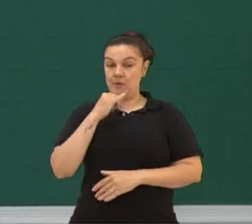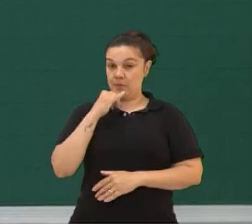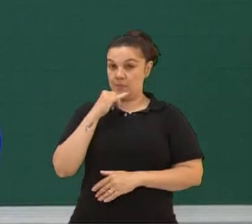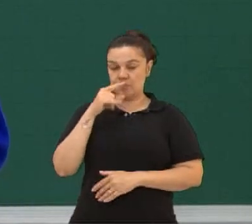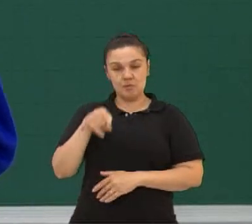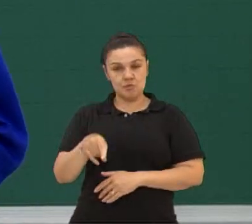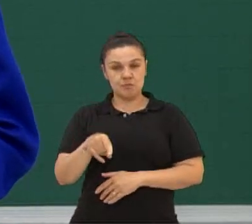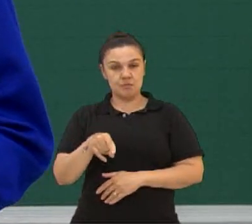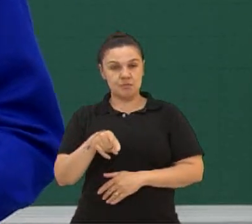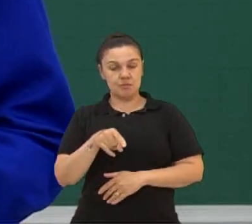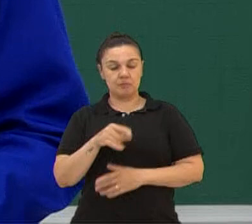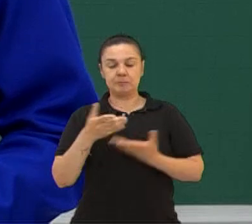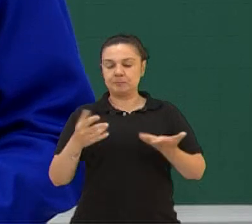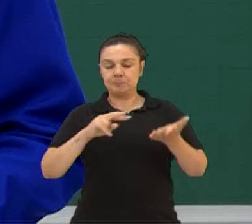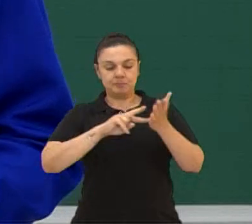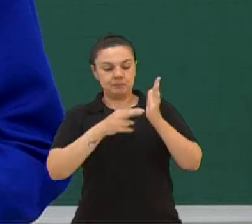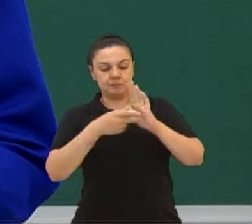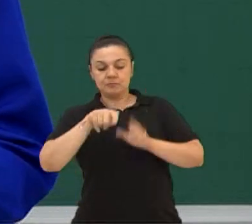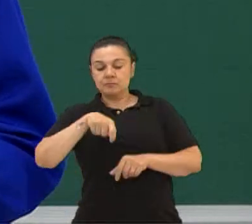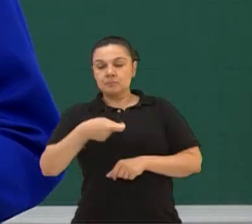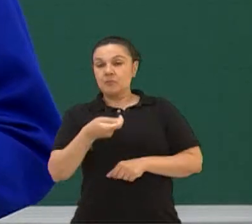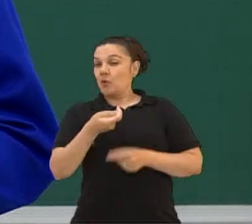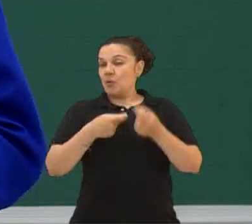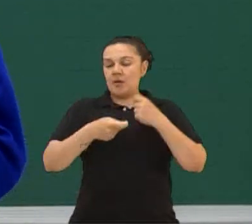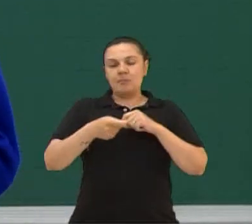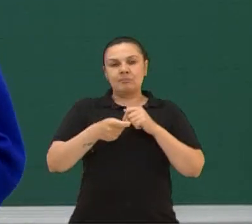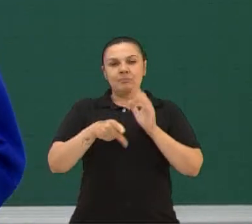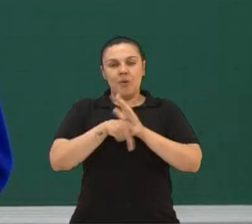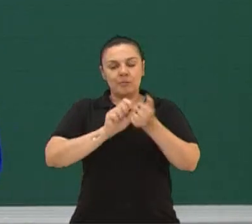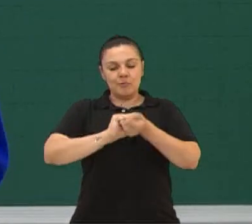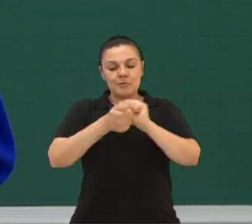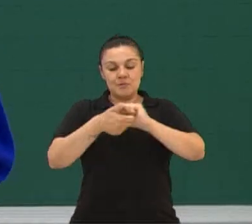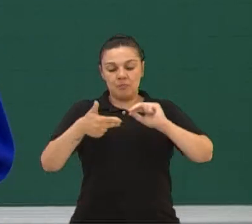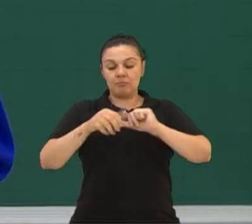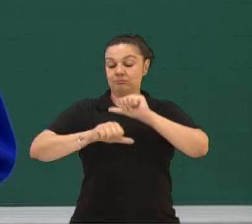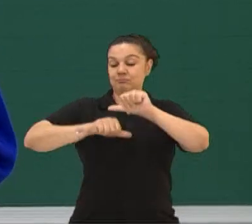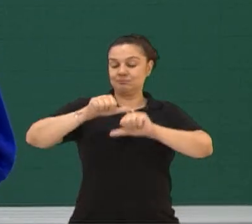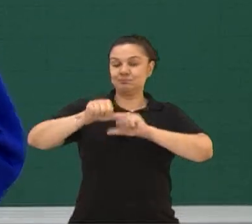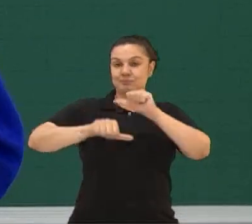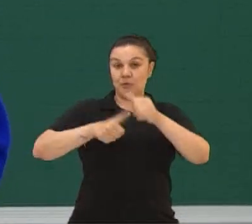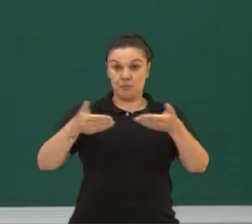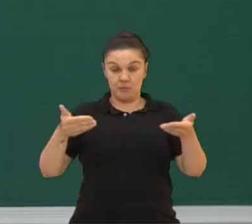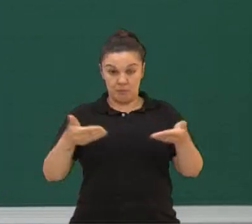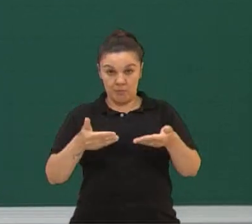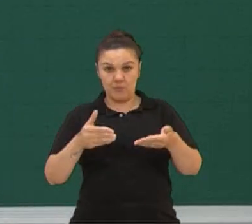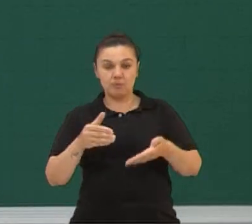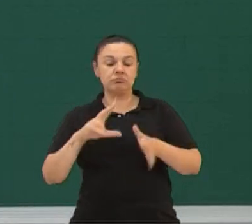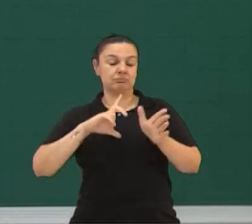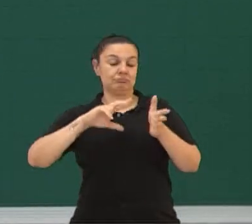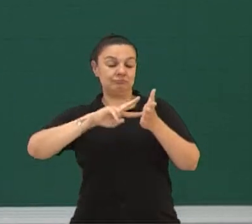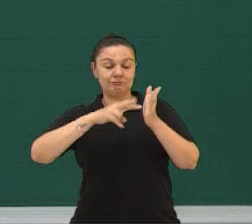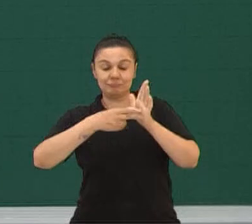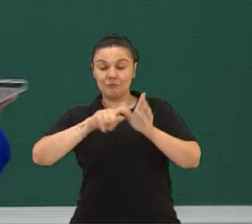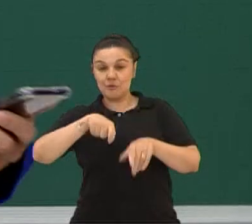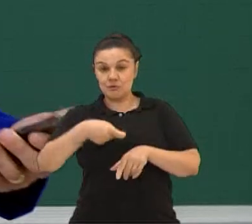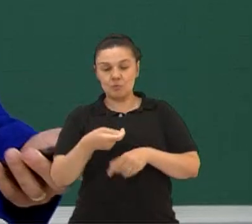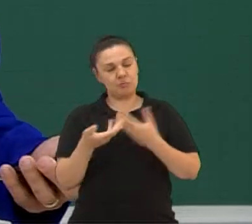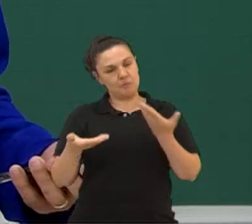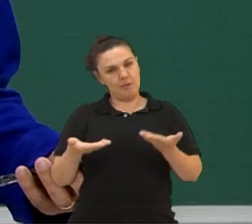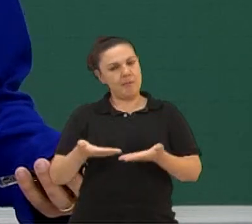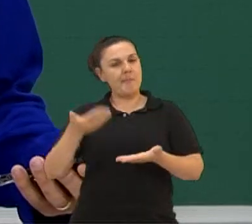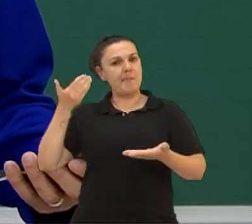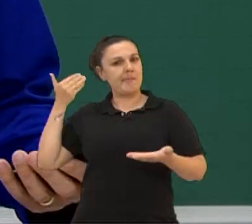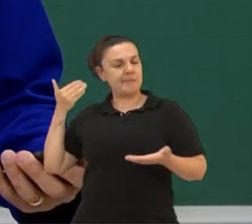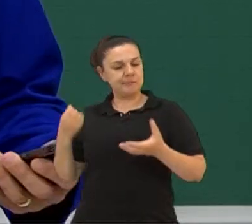que o significado do esporte foi se alterando conforme o passar do tempo. E hoje a gente tem um significado que é diferente da onde